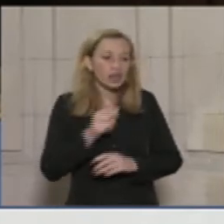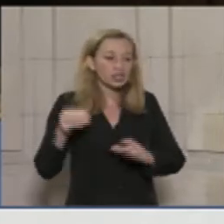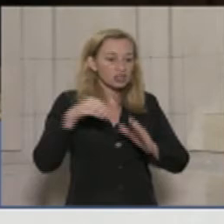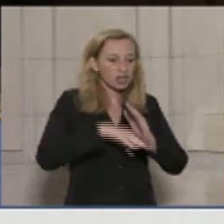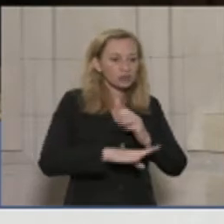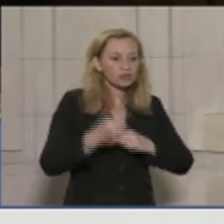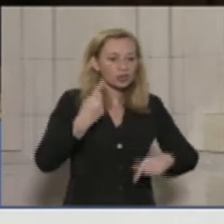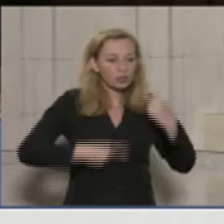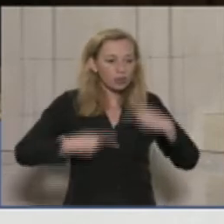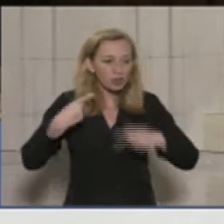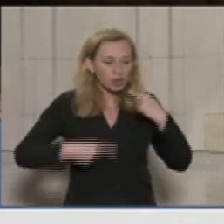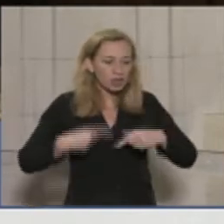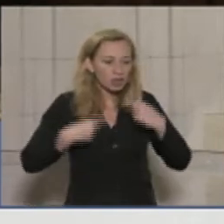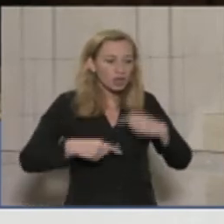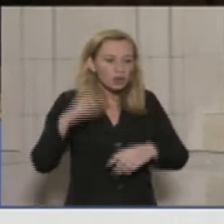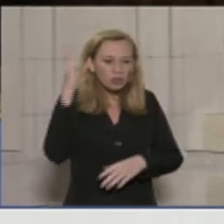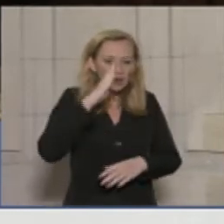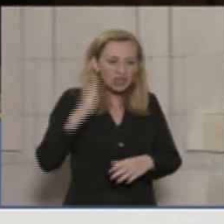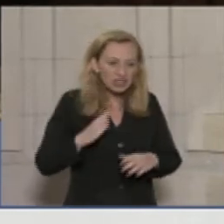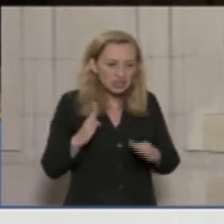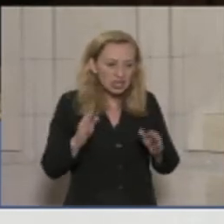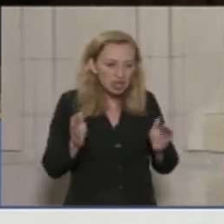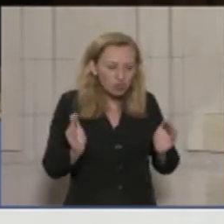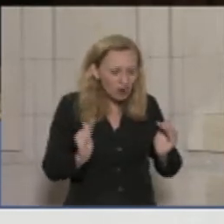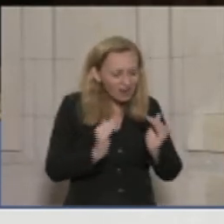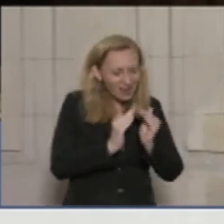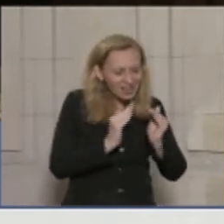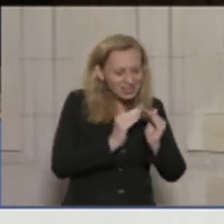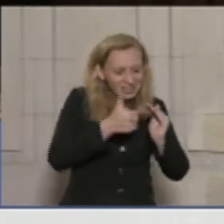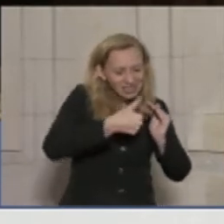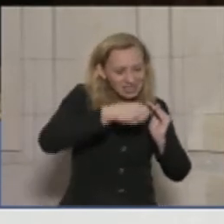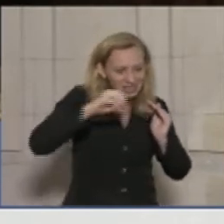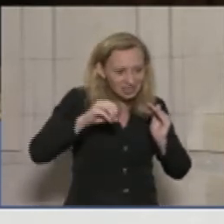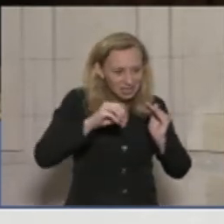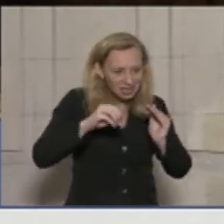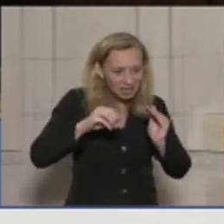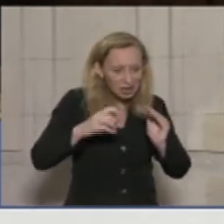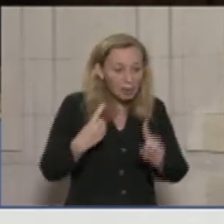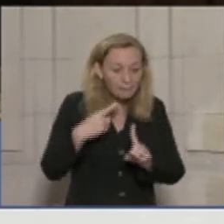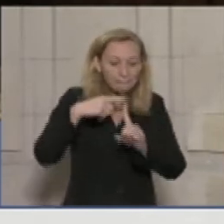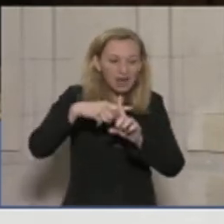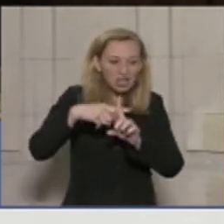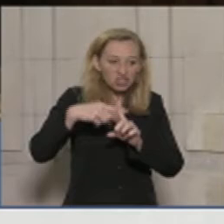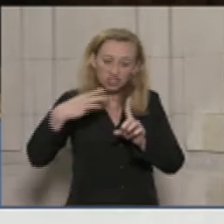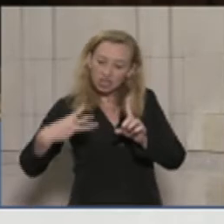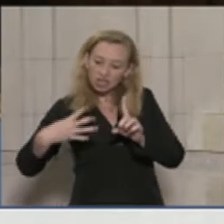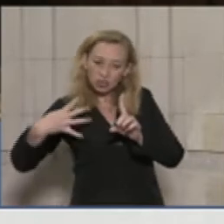está, uma casinha de 100 mais 34, 134,